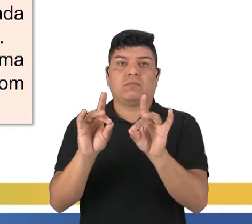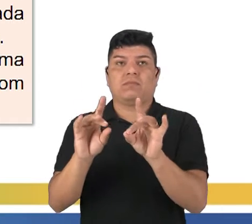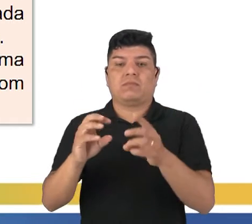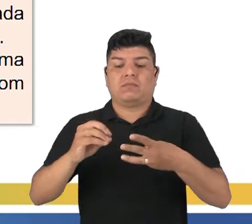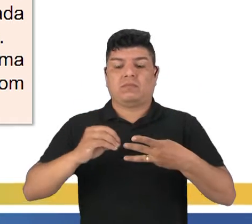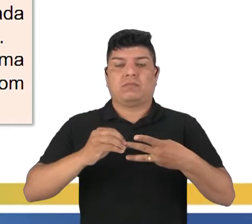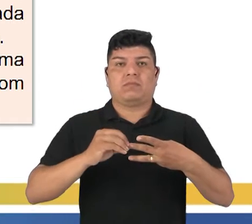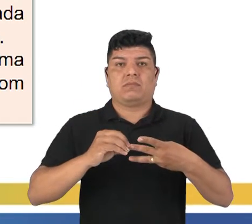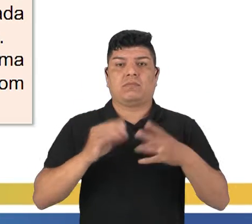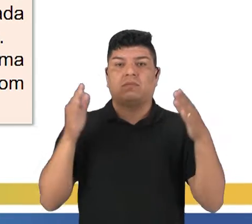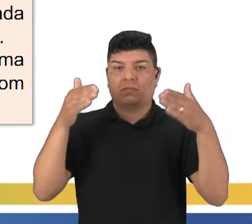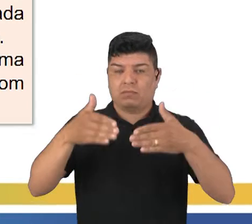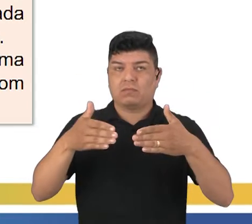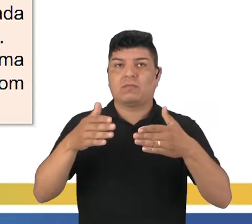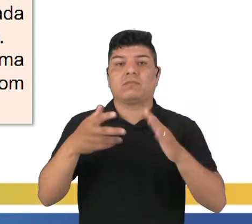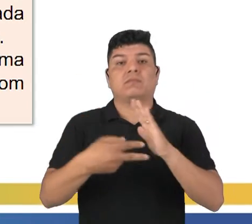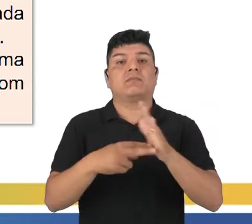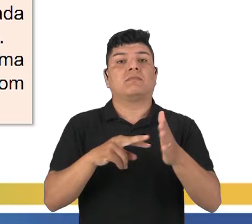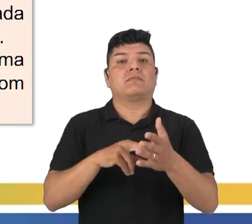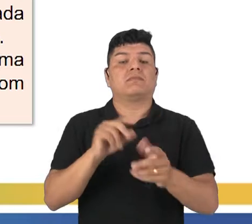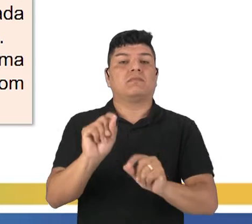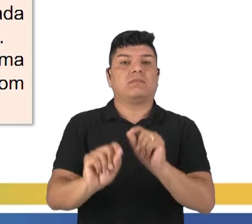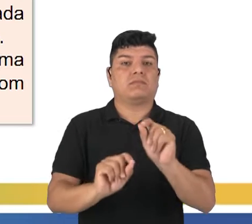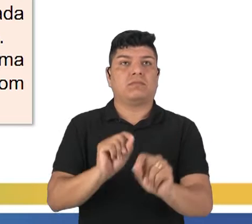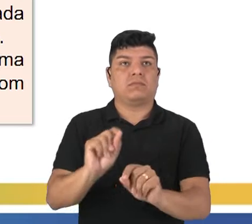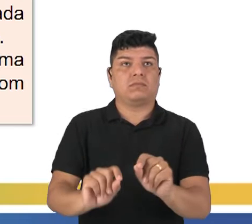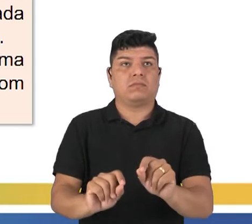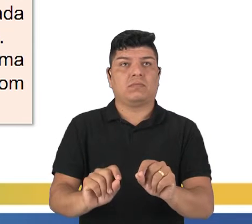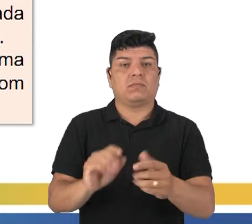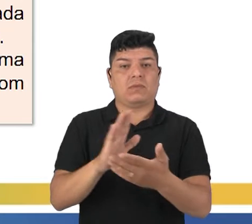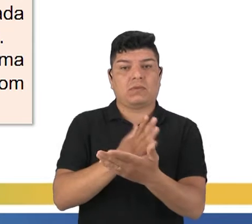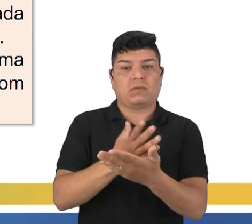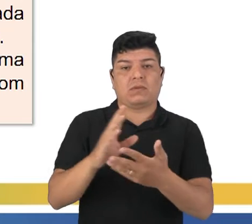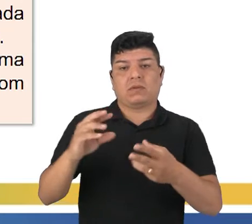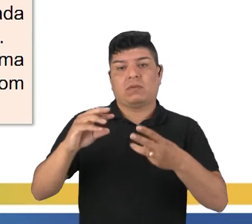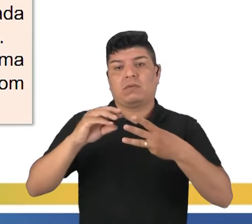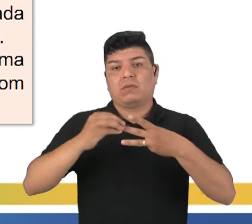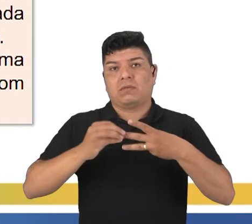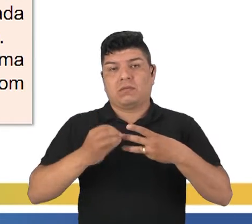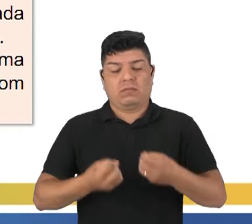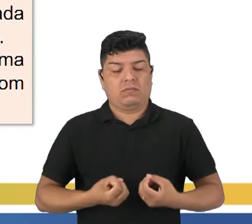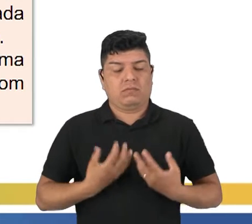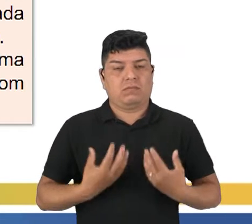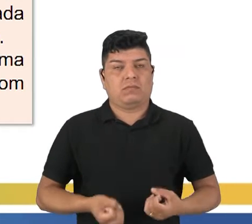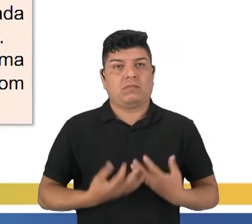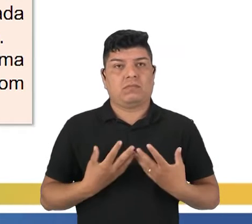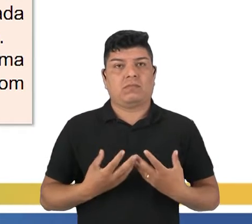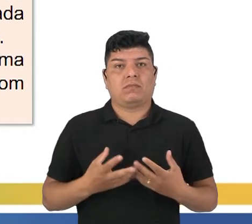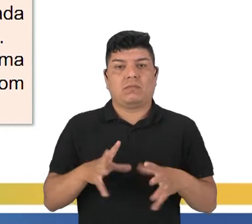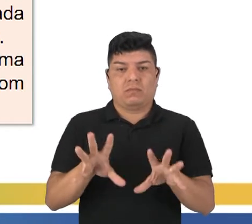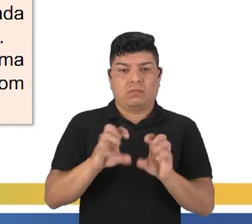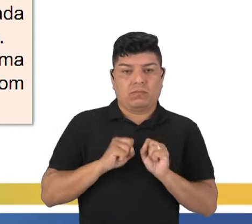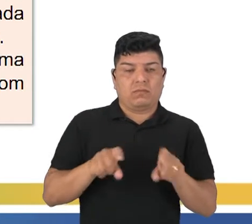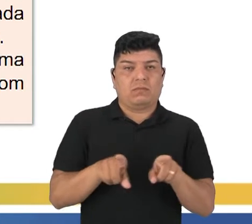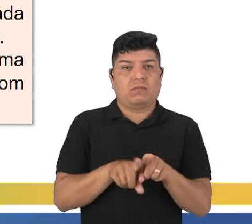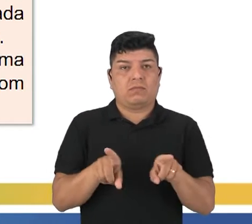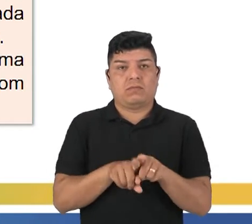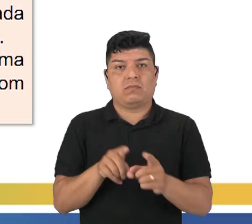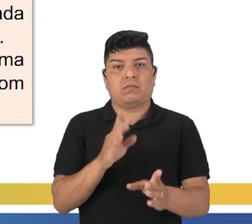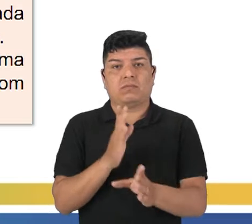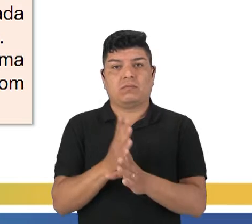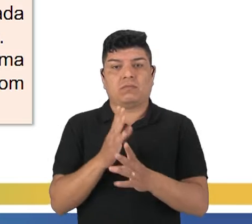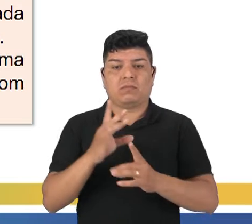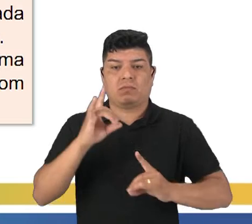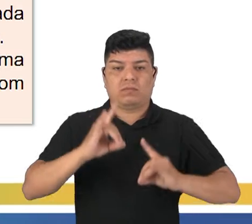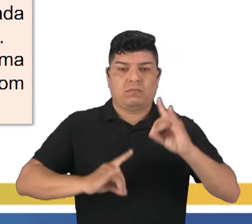de célula-alvo. Isso significa que determinada célula ela só será estimulada ou inibida pela ação de um